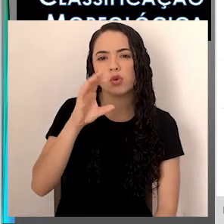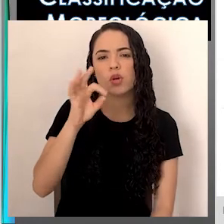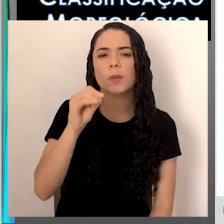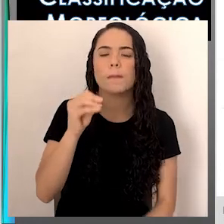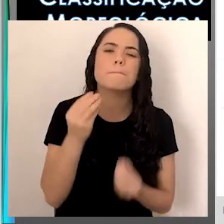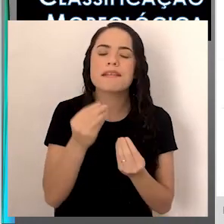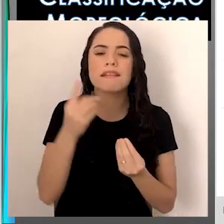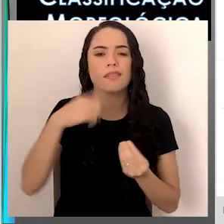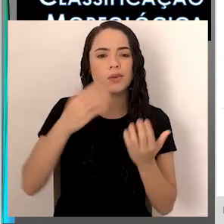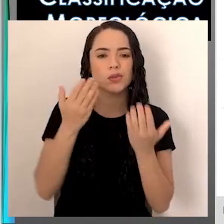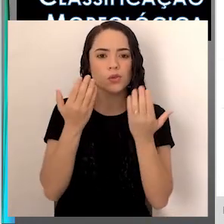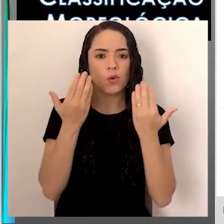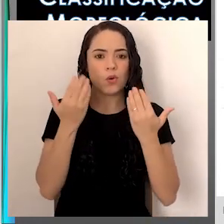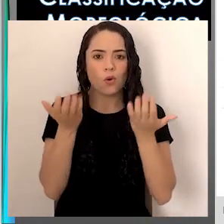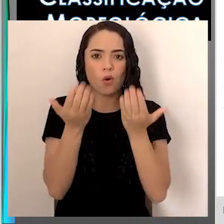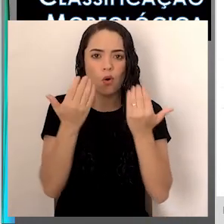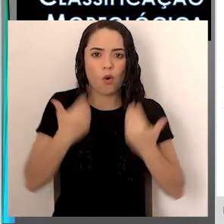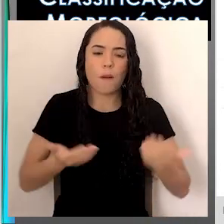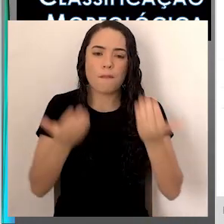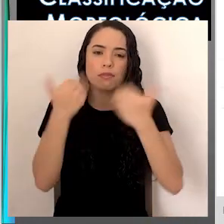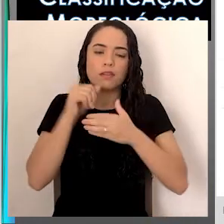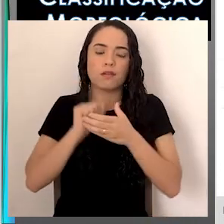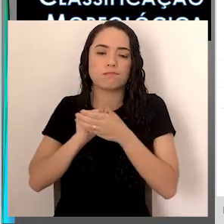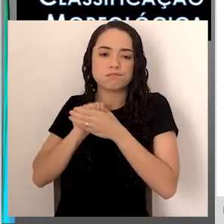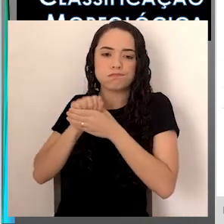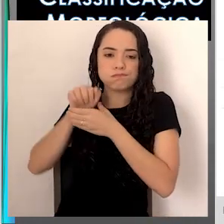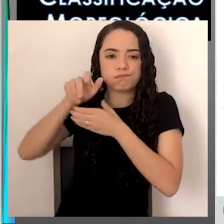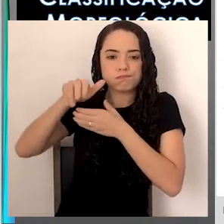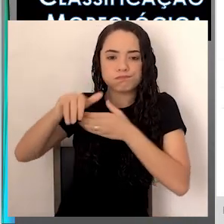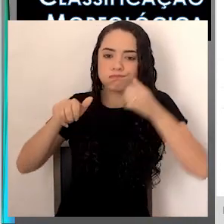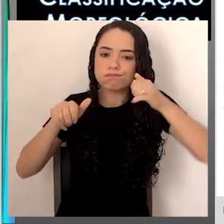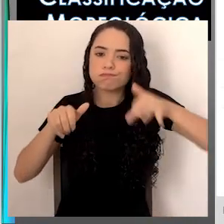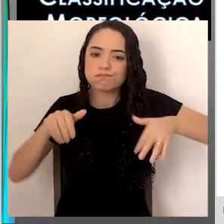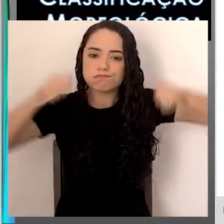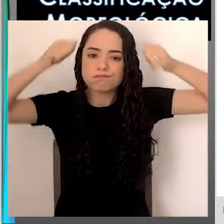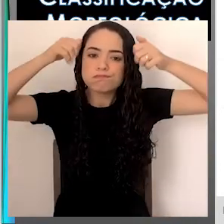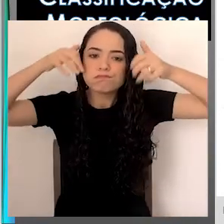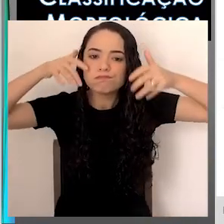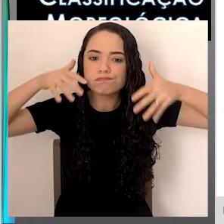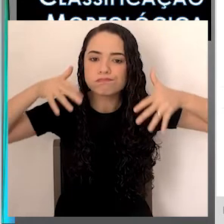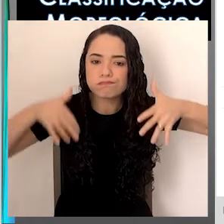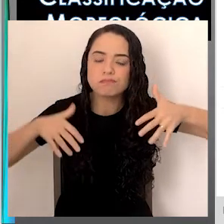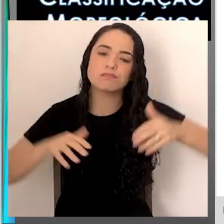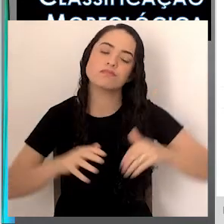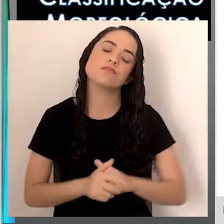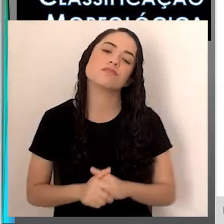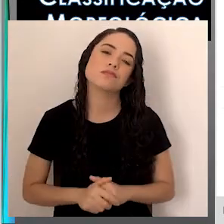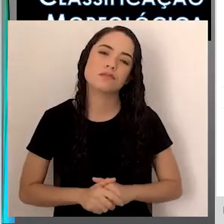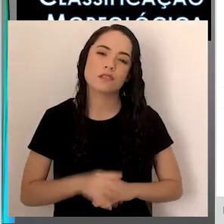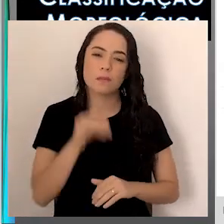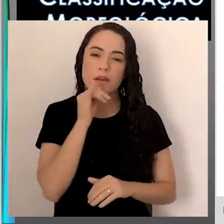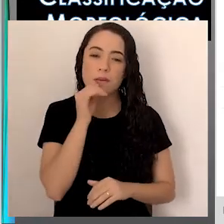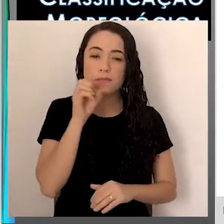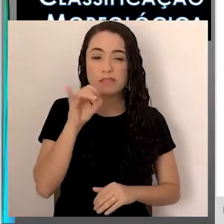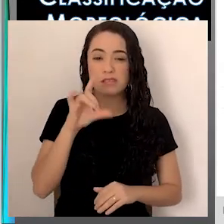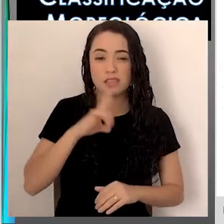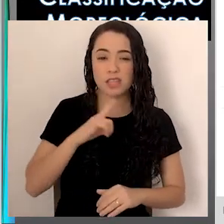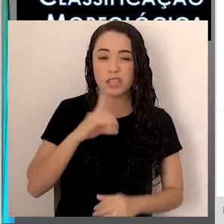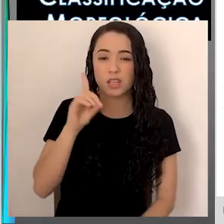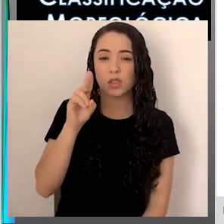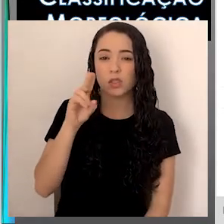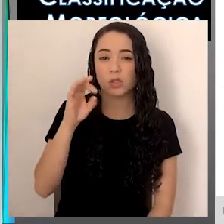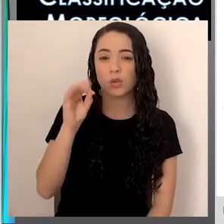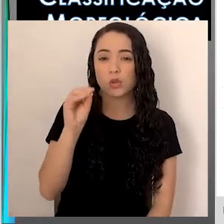a produção da glândula para o meio externo. Esta porção ductal poderá ser classificada em tipo simples, quando apresentar